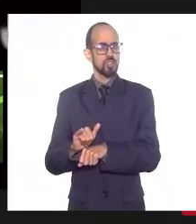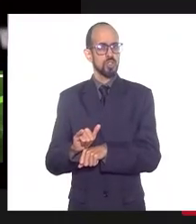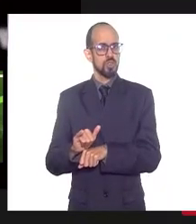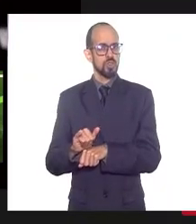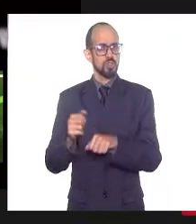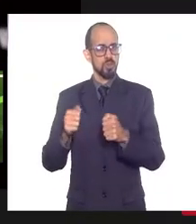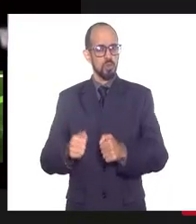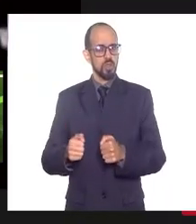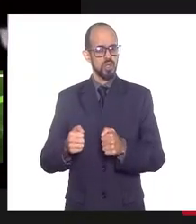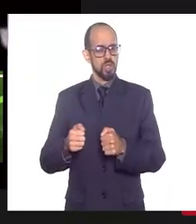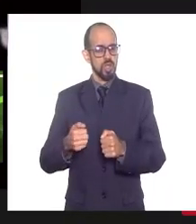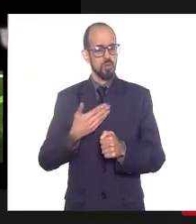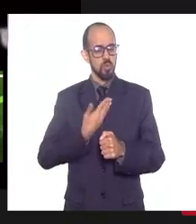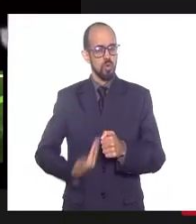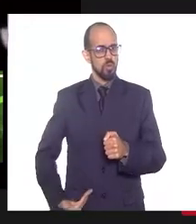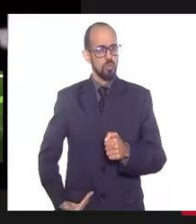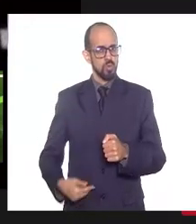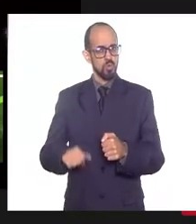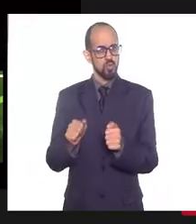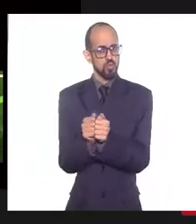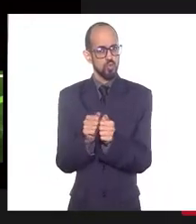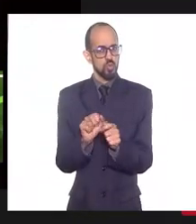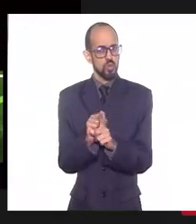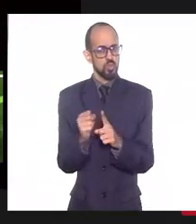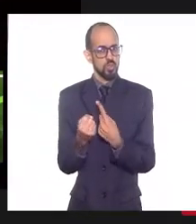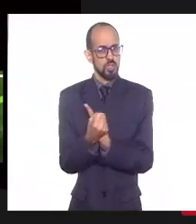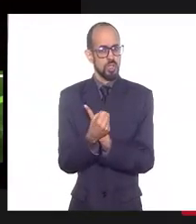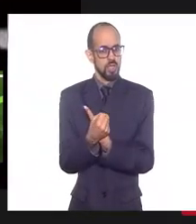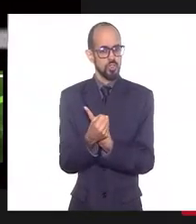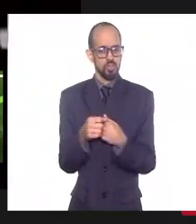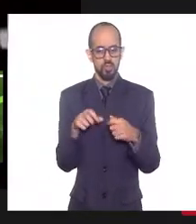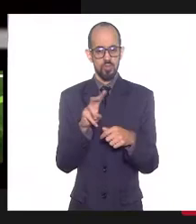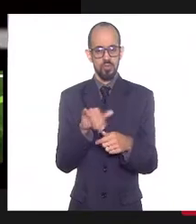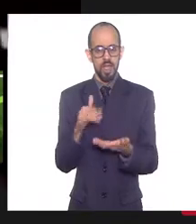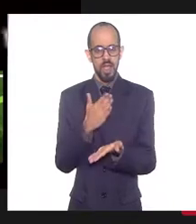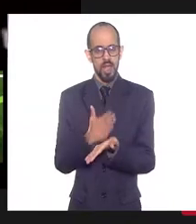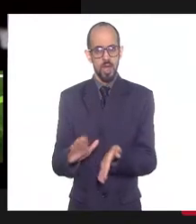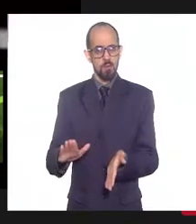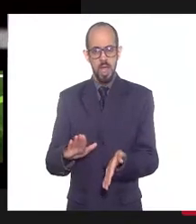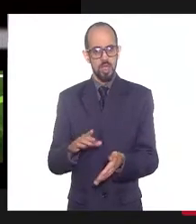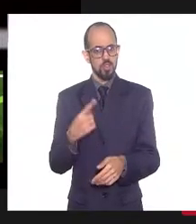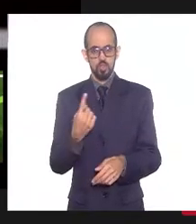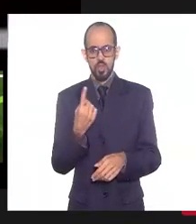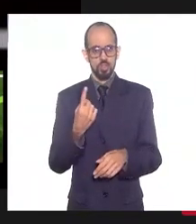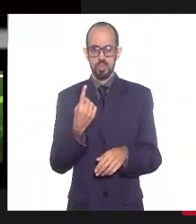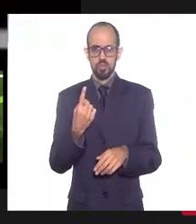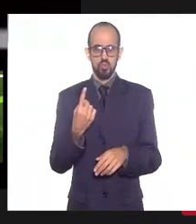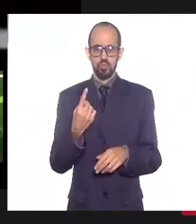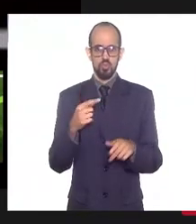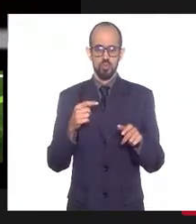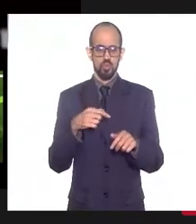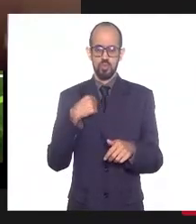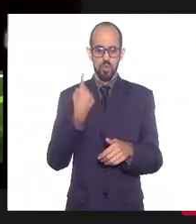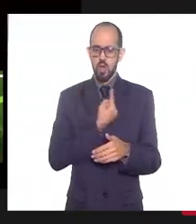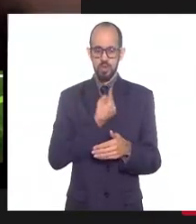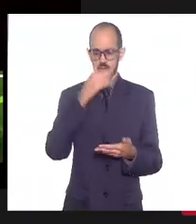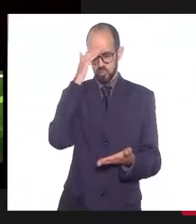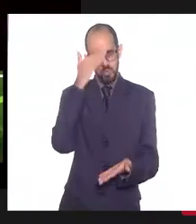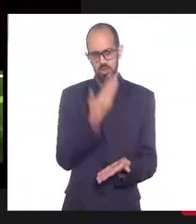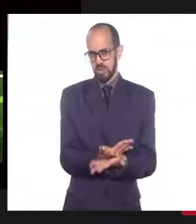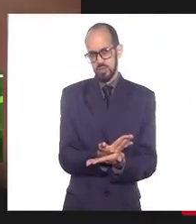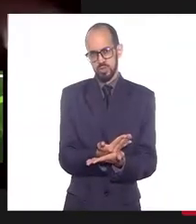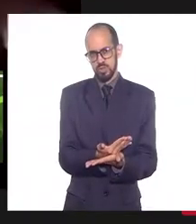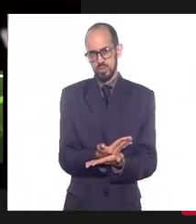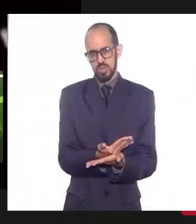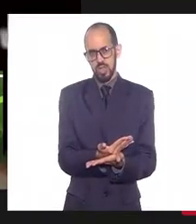com a sociedade. E ninguém vai acabar com isso sozinho. A gente aqui não acredita nos heróis,